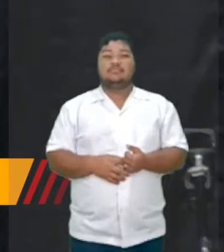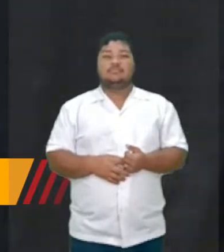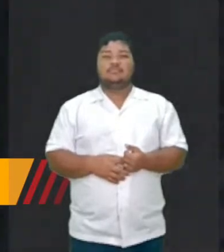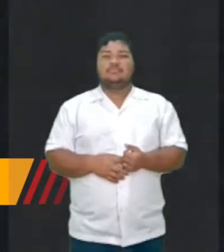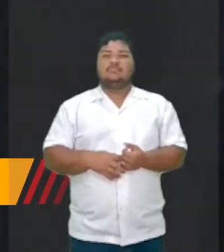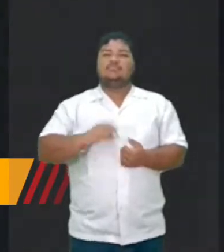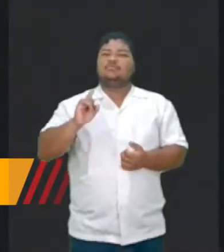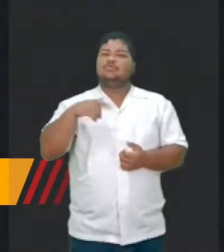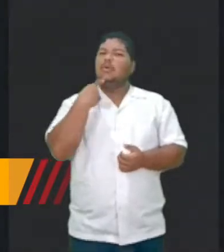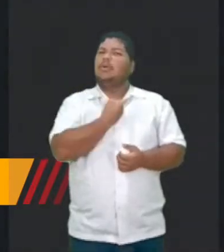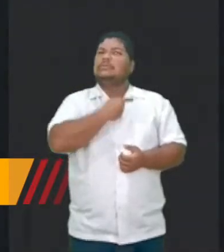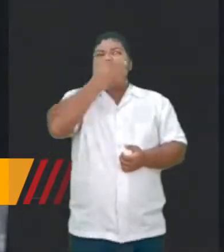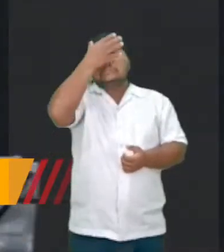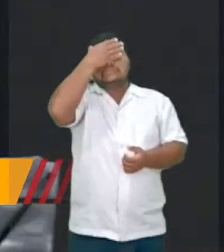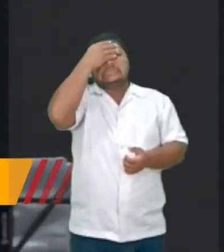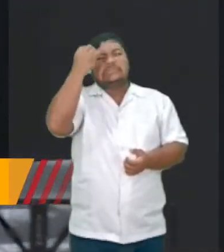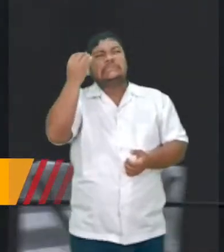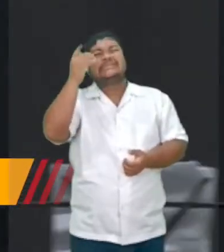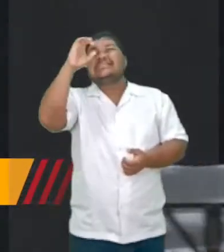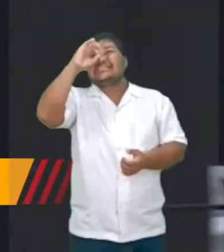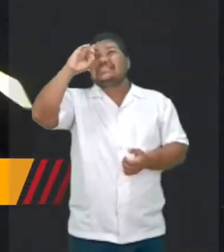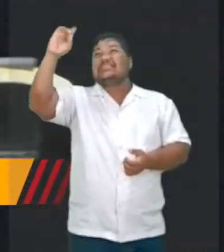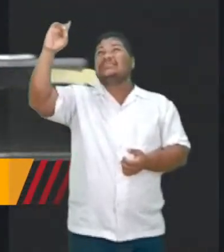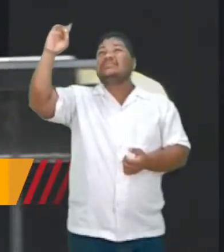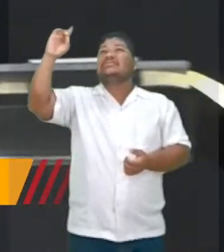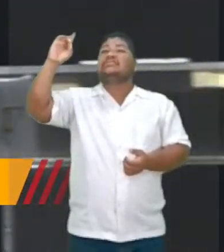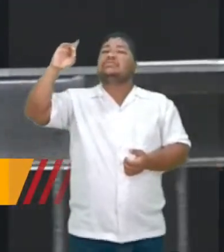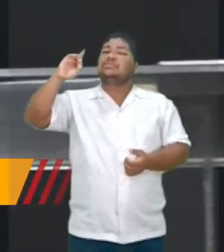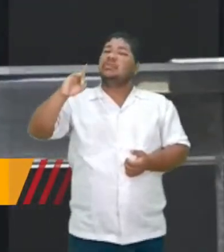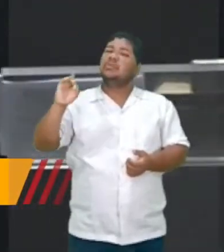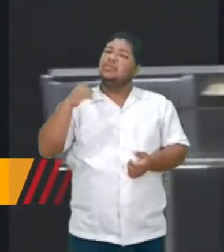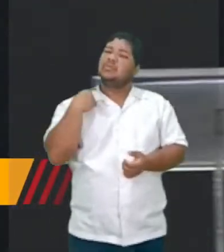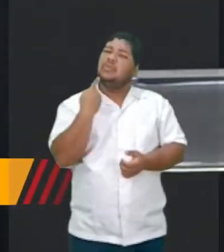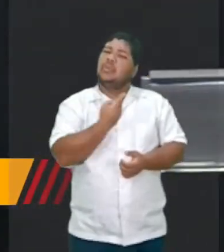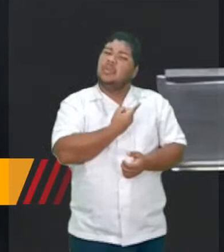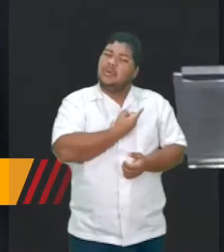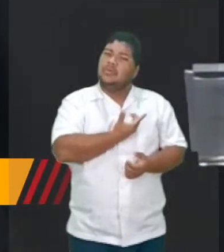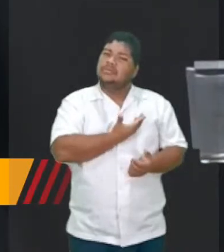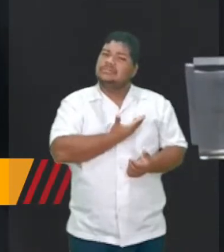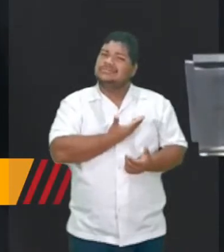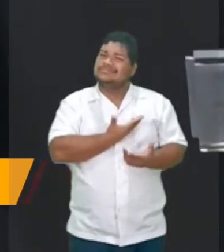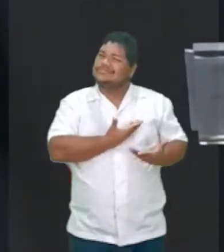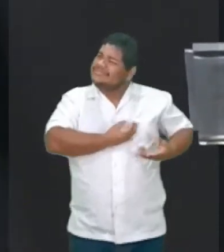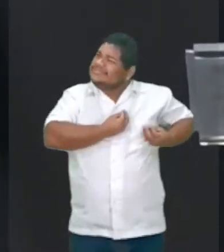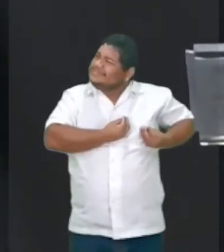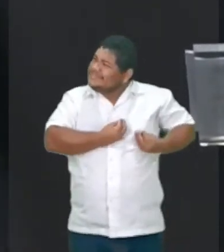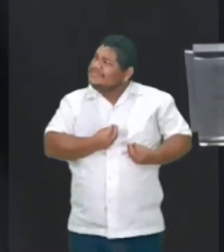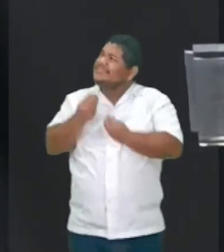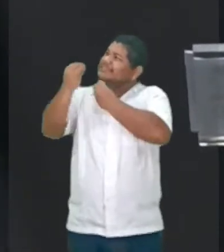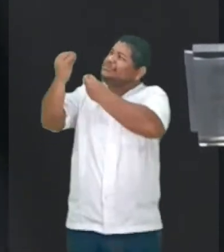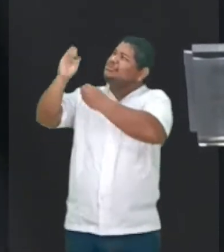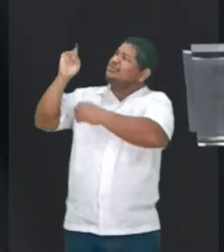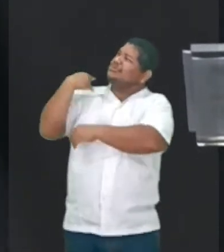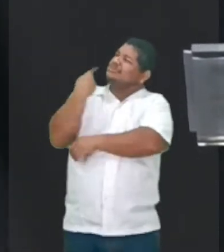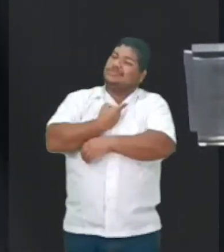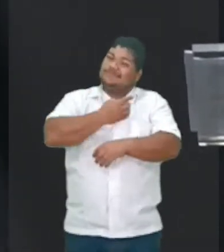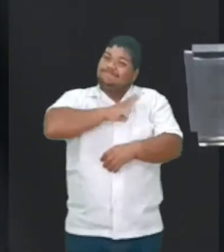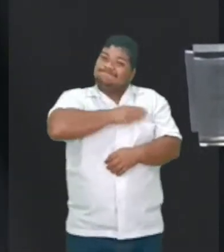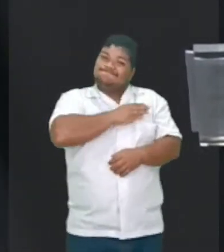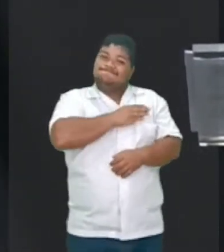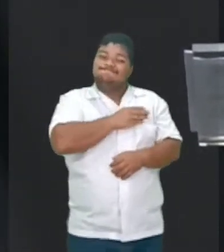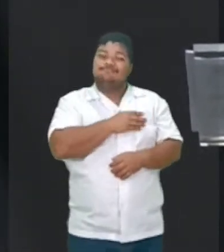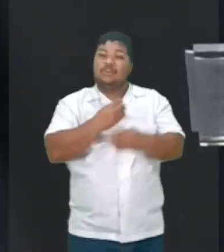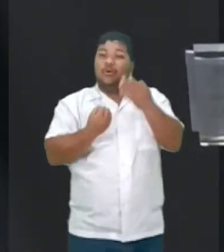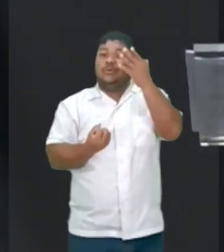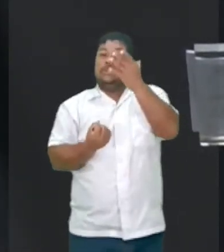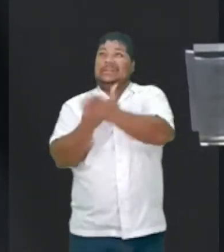nos esquecemos que esse Deus que nós devotamos os nossos corações é o Deus criador dos céus e da